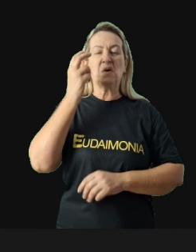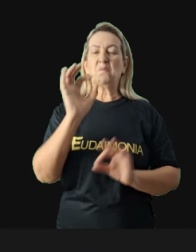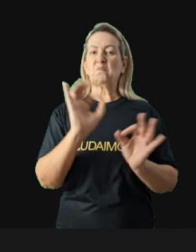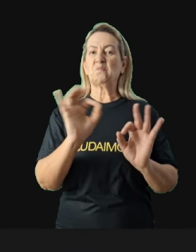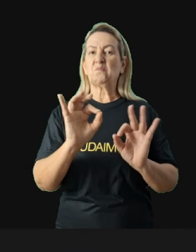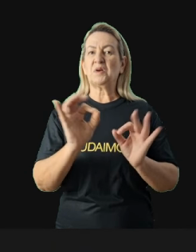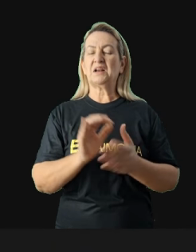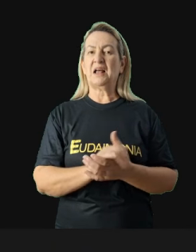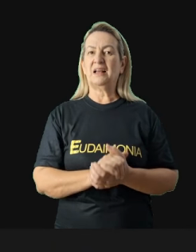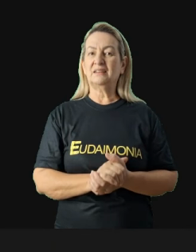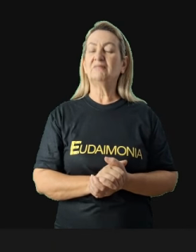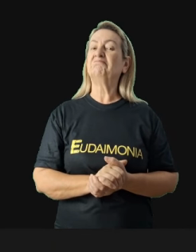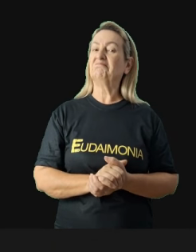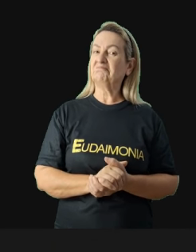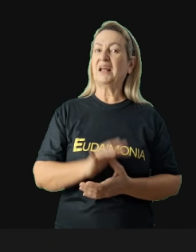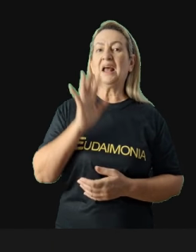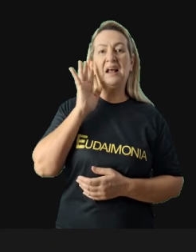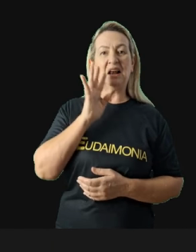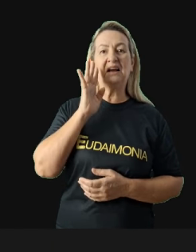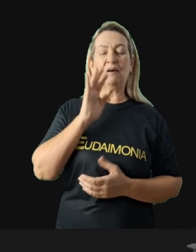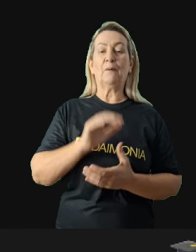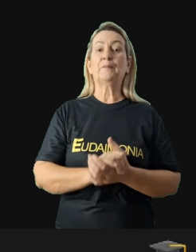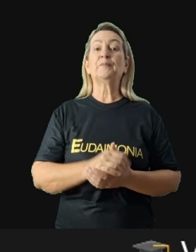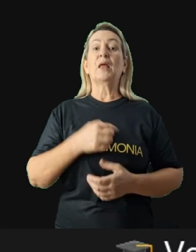a gente